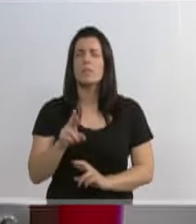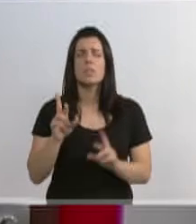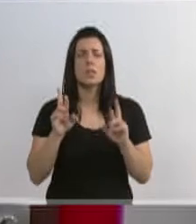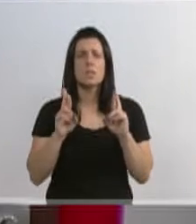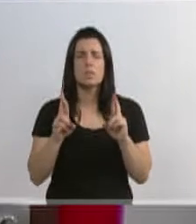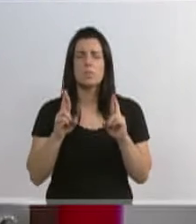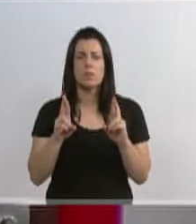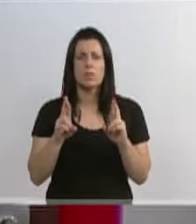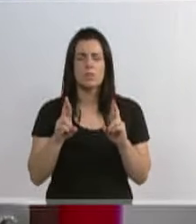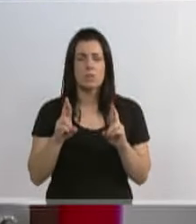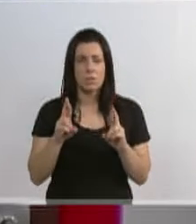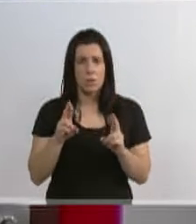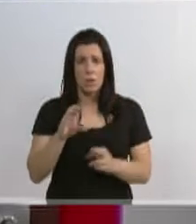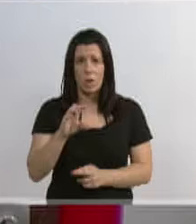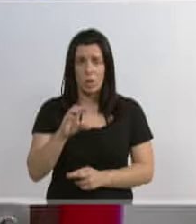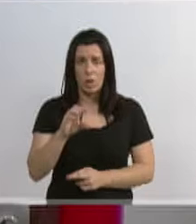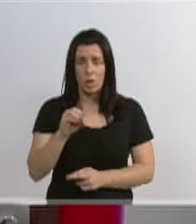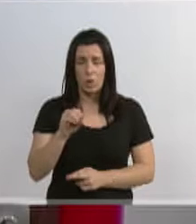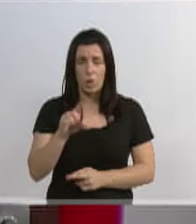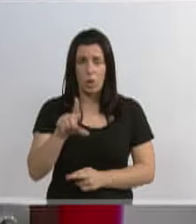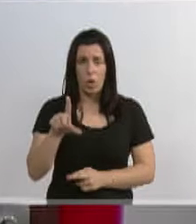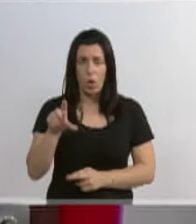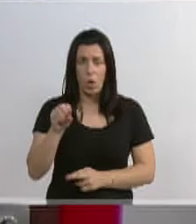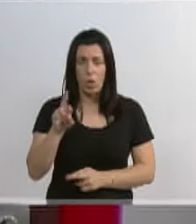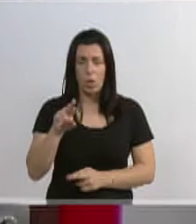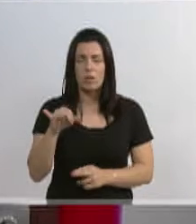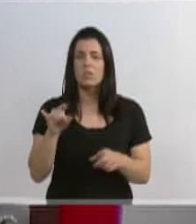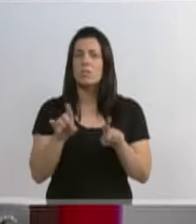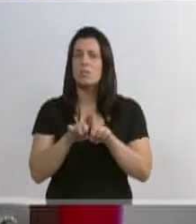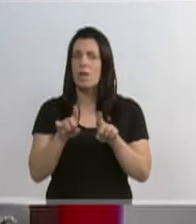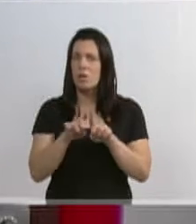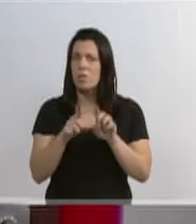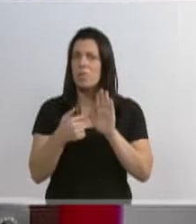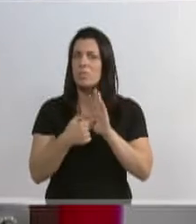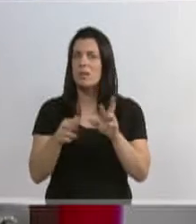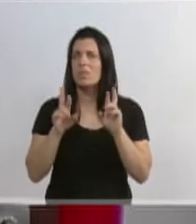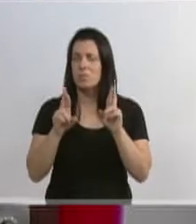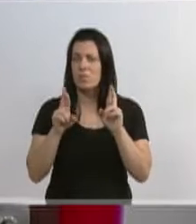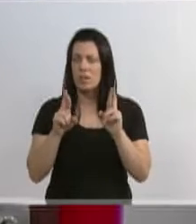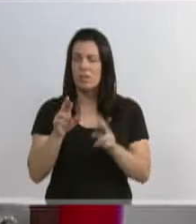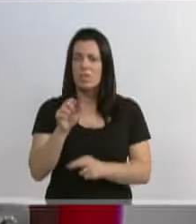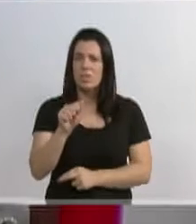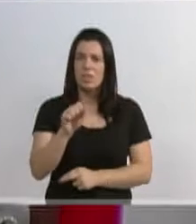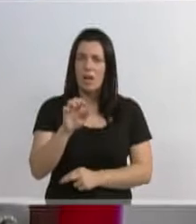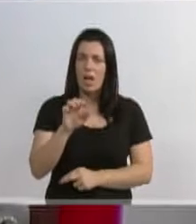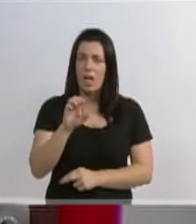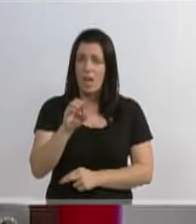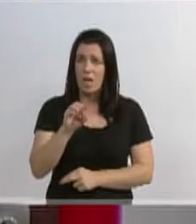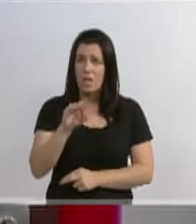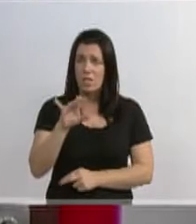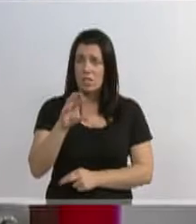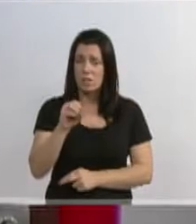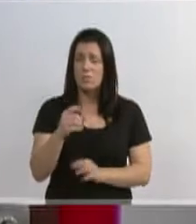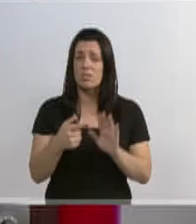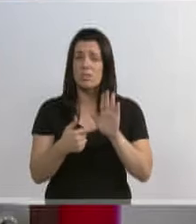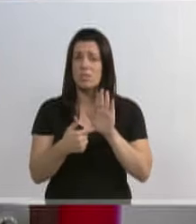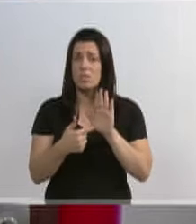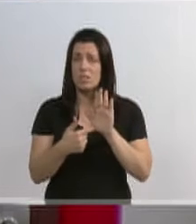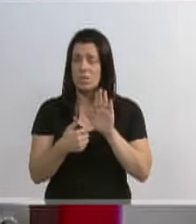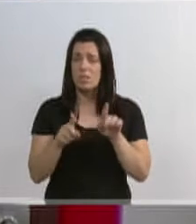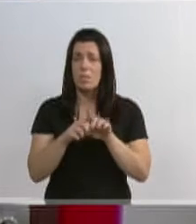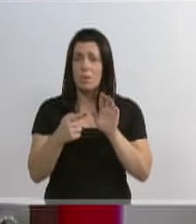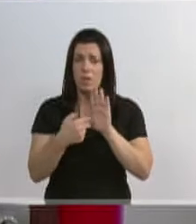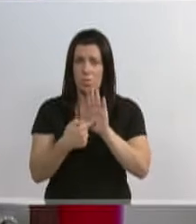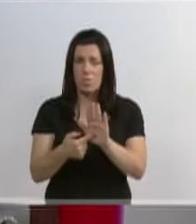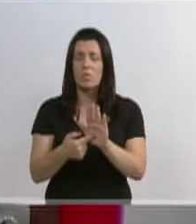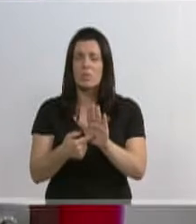esperança, Collor também era um mito, representava muita esperança. O Aécio também era, o Aécio Neves também era, né? Enfim, o